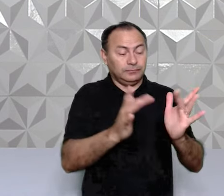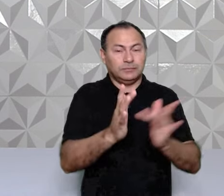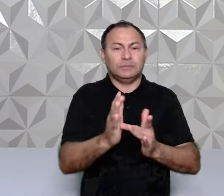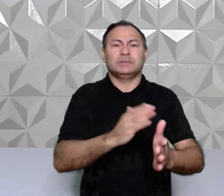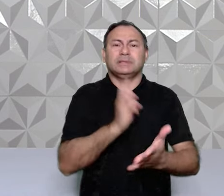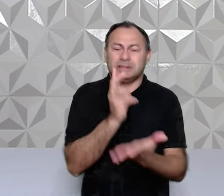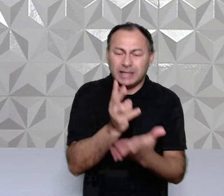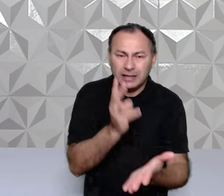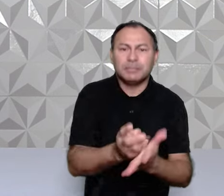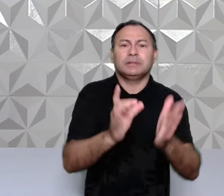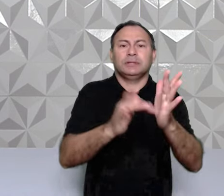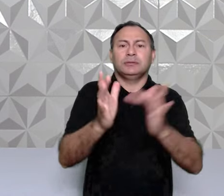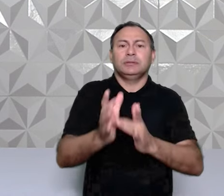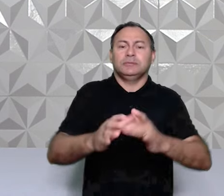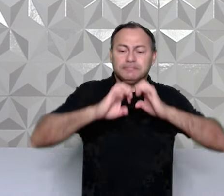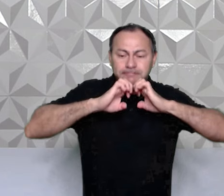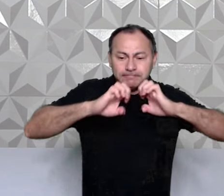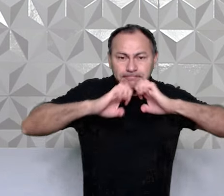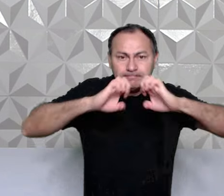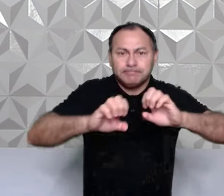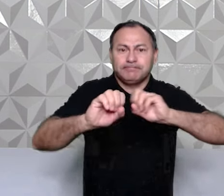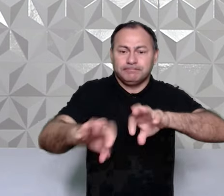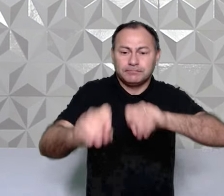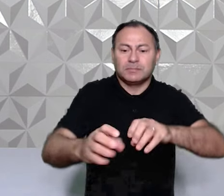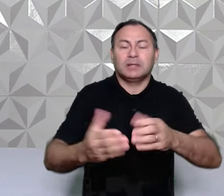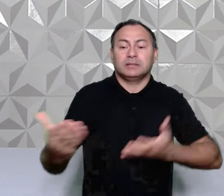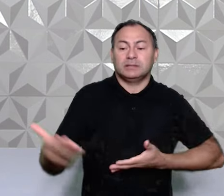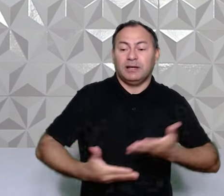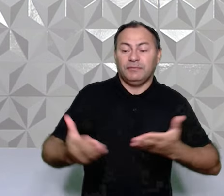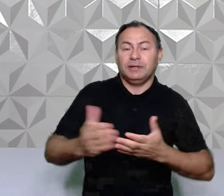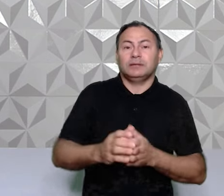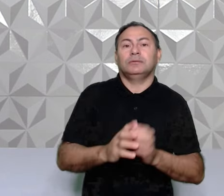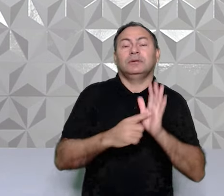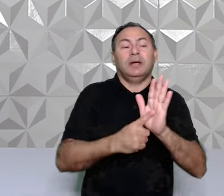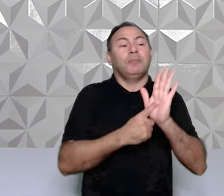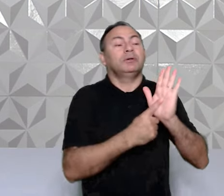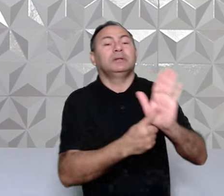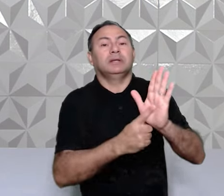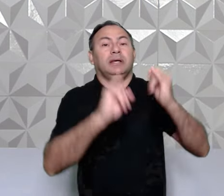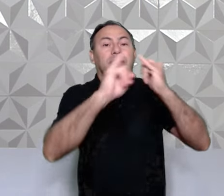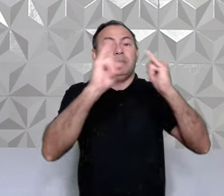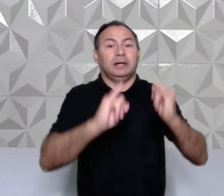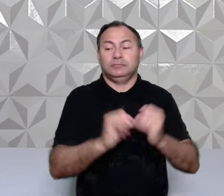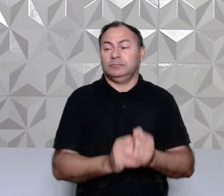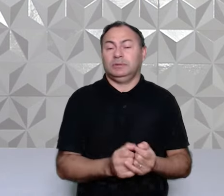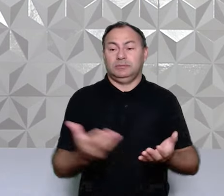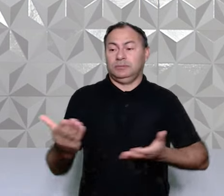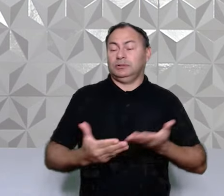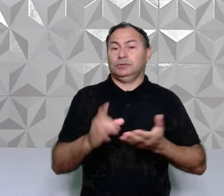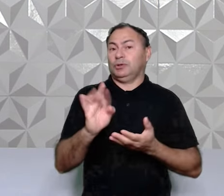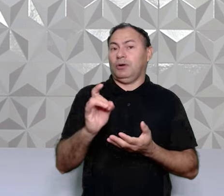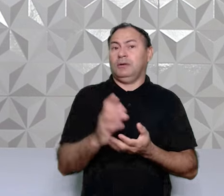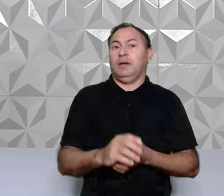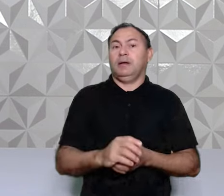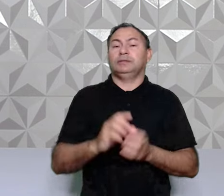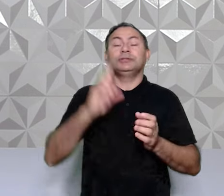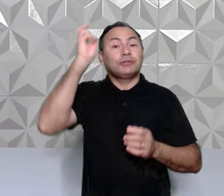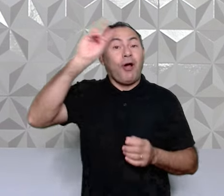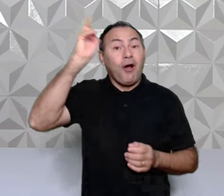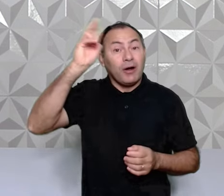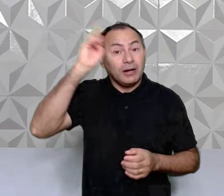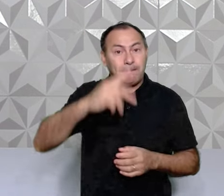Jesus, o tempo todo, ele evangeliza servindo-se de imagens, né? Ele não serviu-se apenas